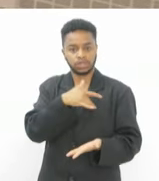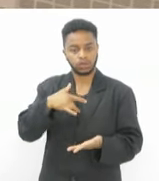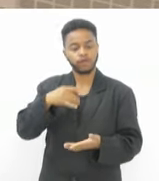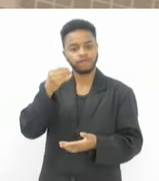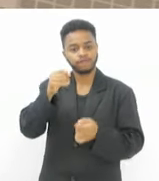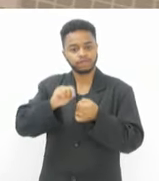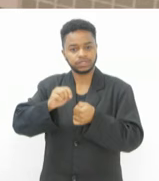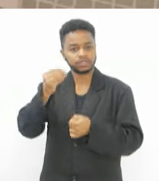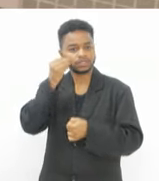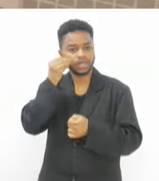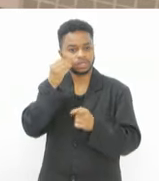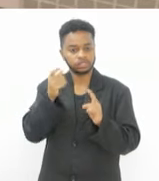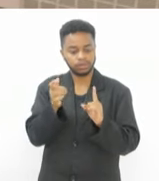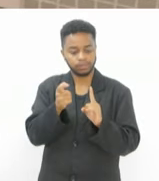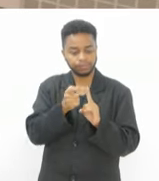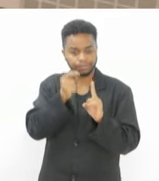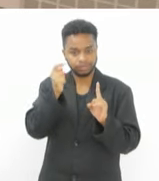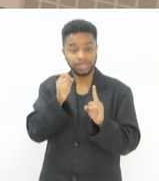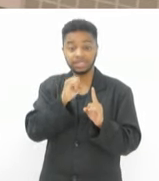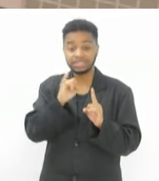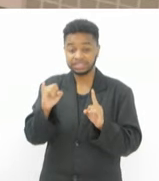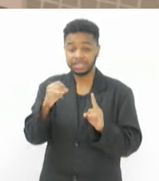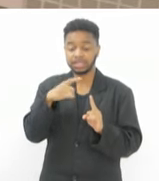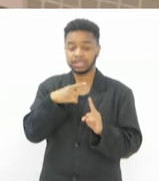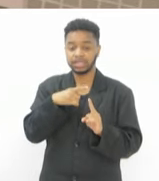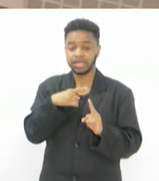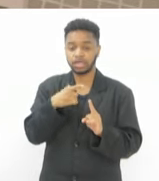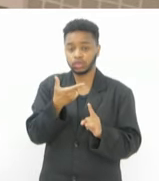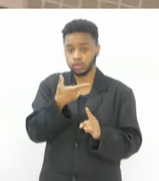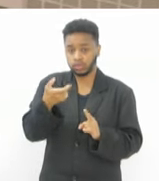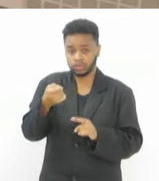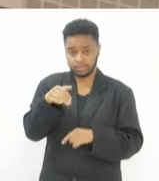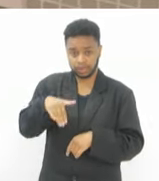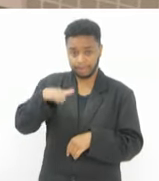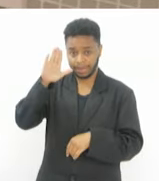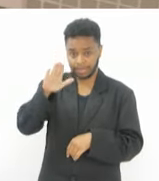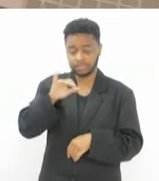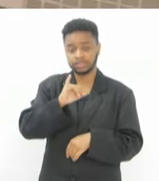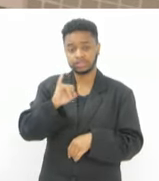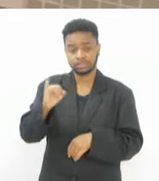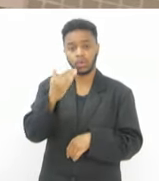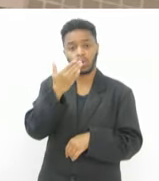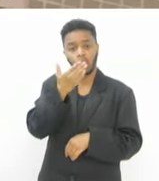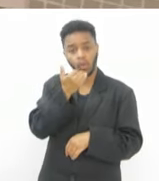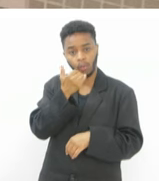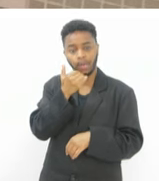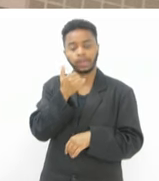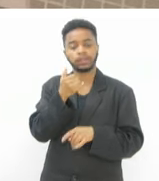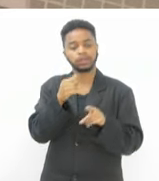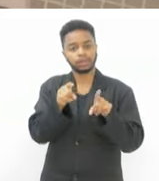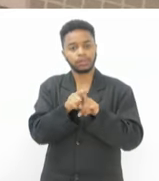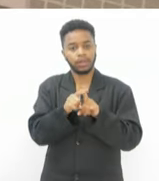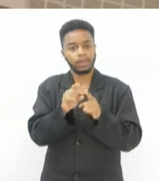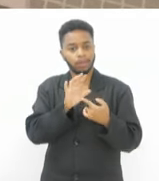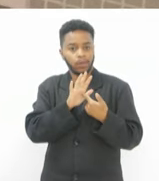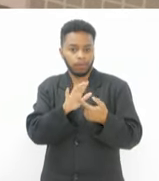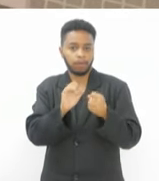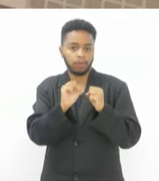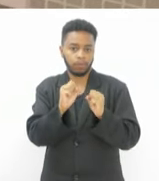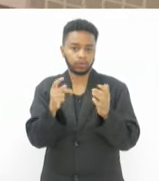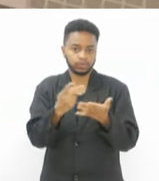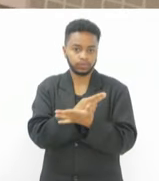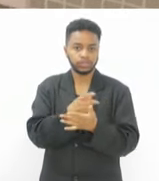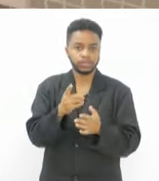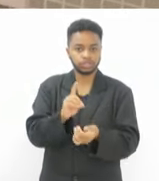níveis acima de 200, mesmo sem jejum, já é um indício de diabetes. Ou exames de sangue, se